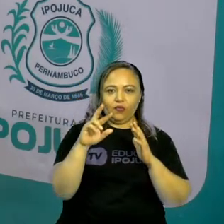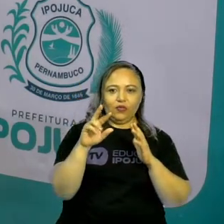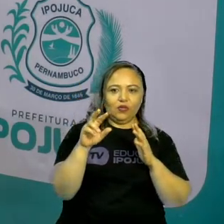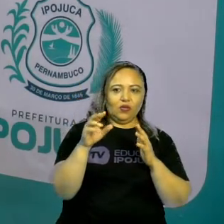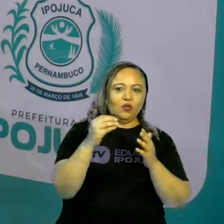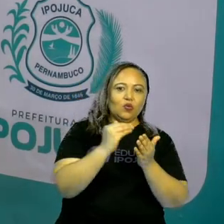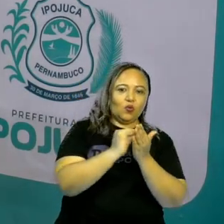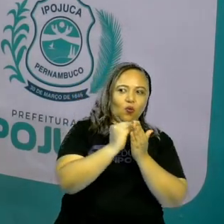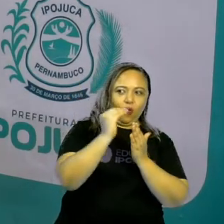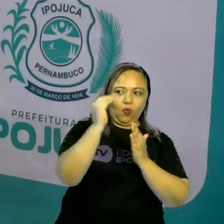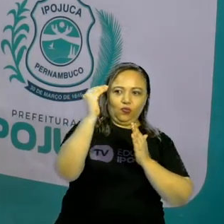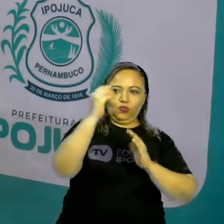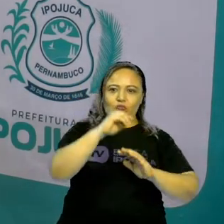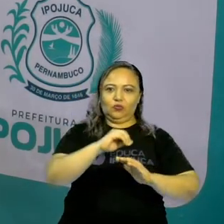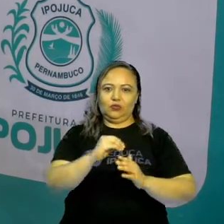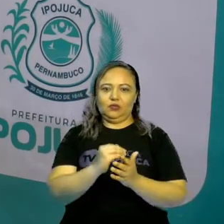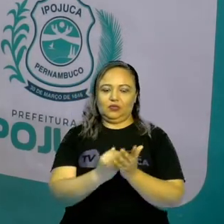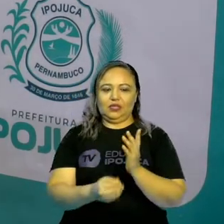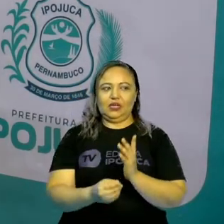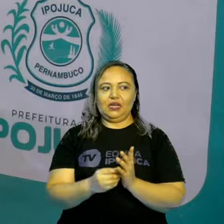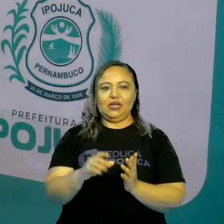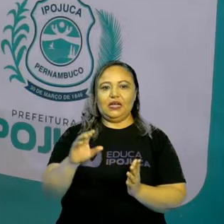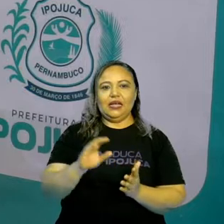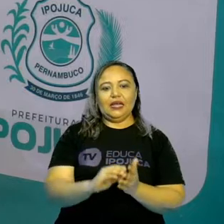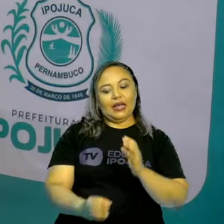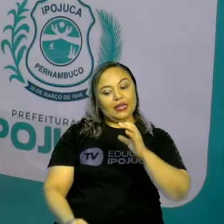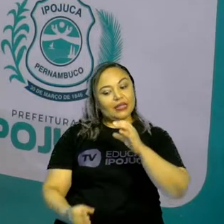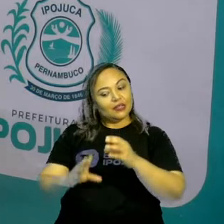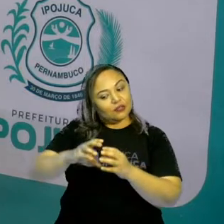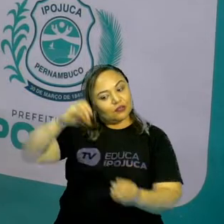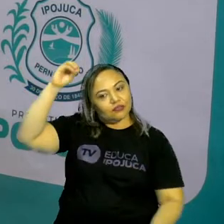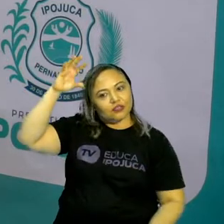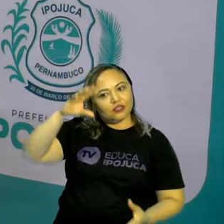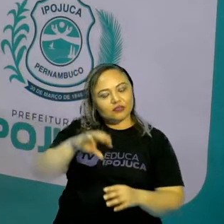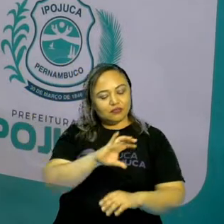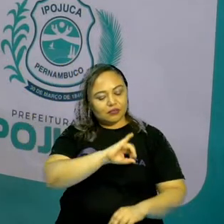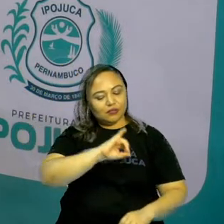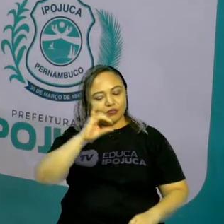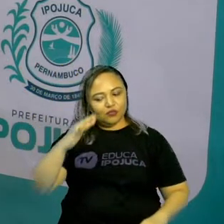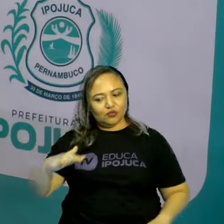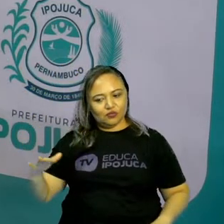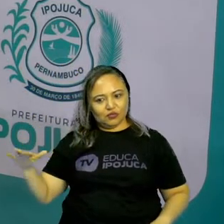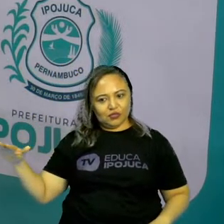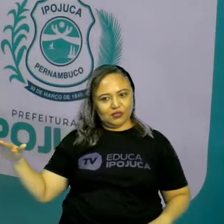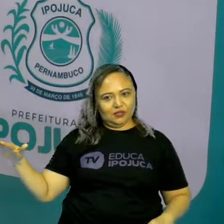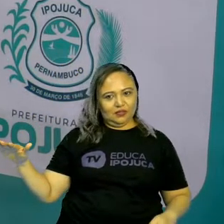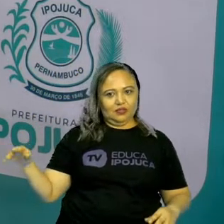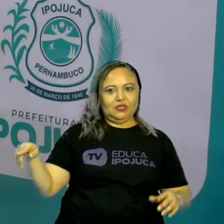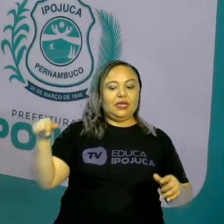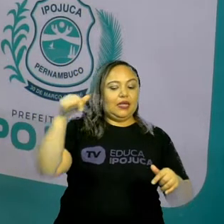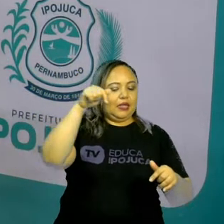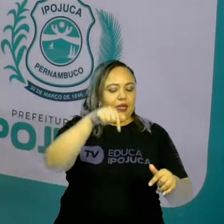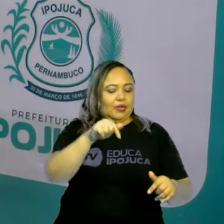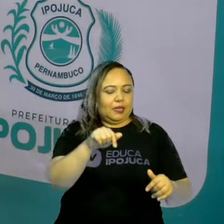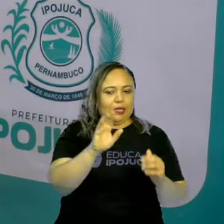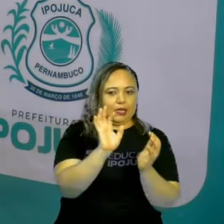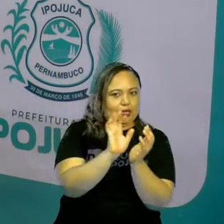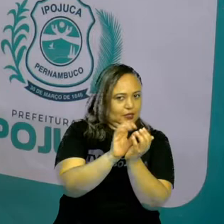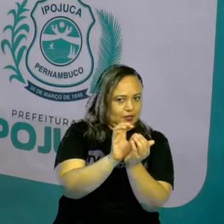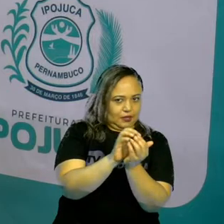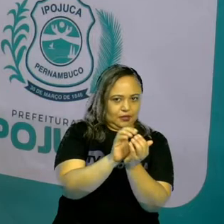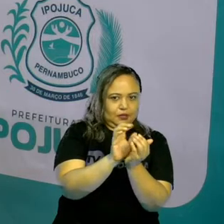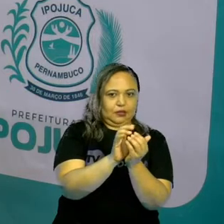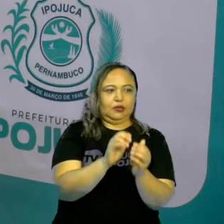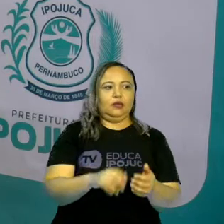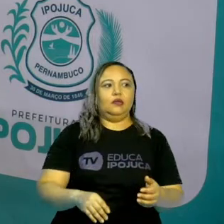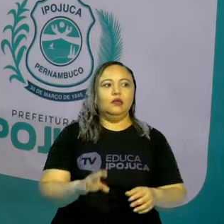Como surgiu minha cidade? Vamos ver como surgiu. A gente já sabemos que ela é do estado de Pernambuco, né?